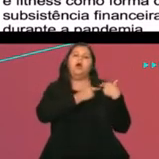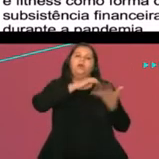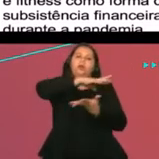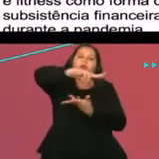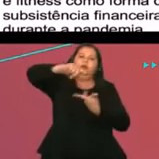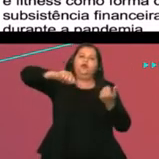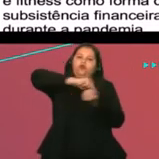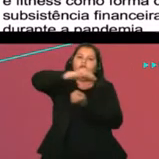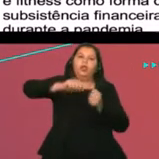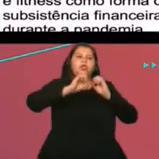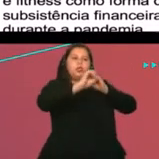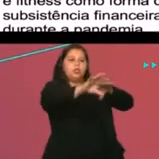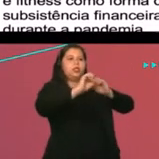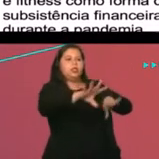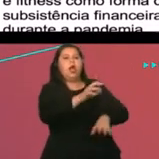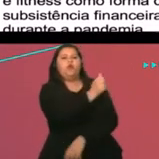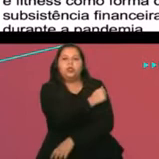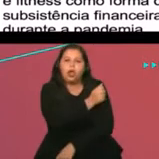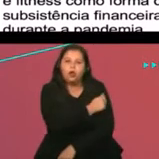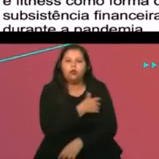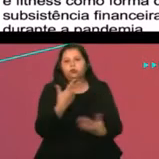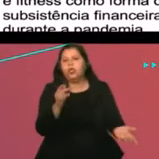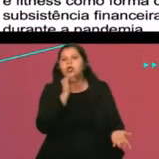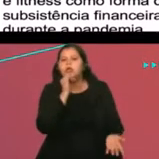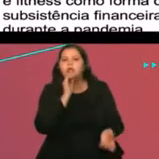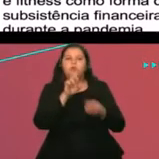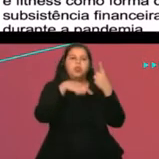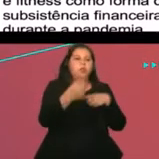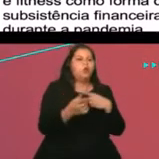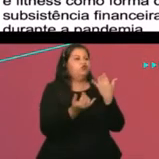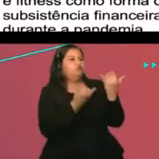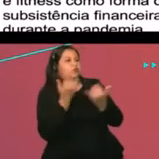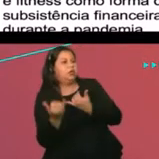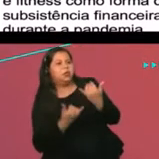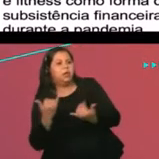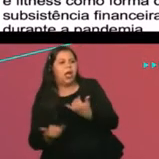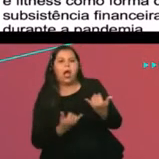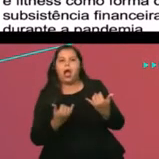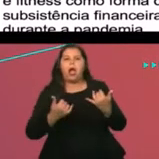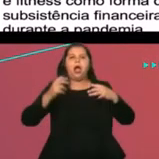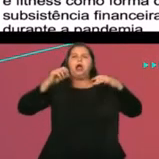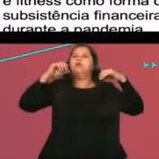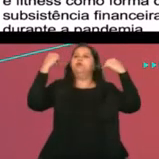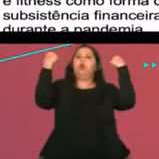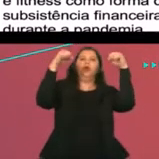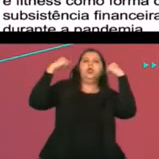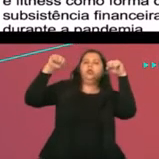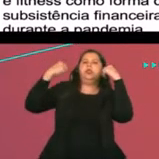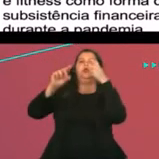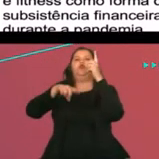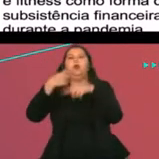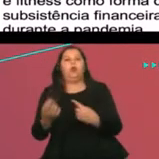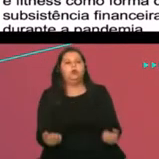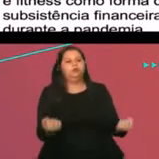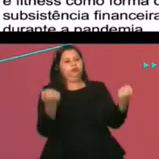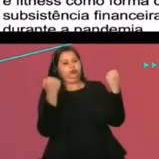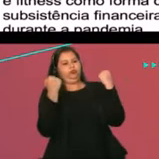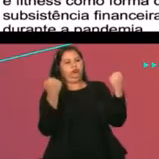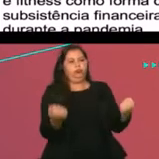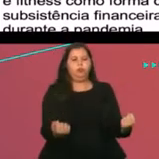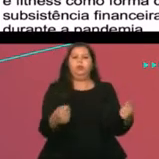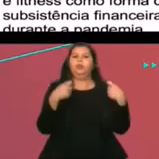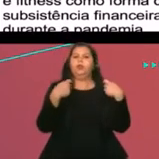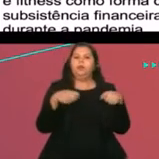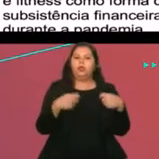senão os nossos alunos que após uma atividade de lazer após uma atividade de exercício físico eles